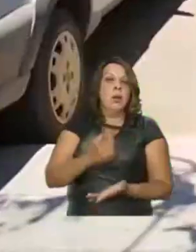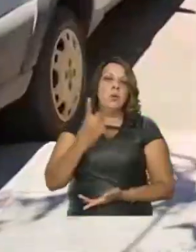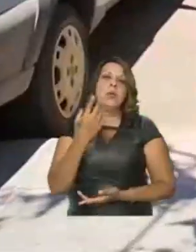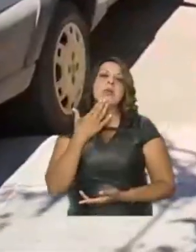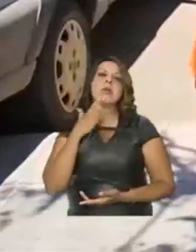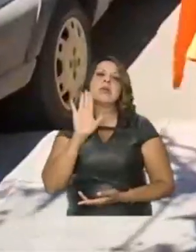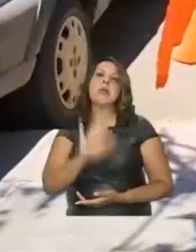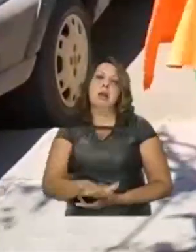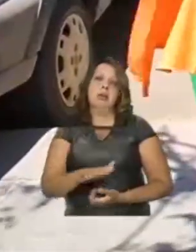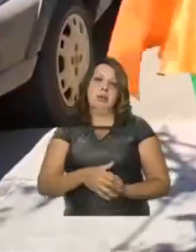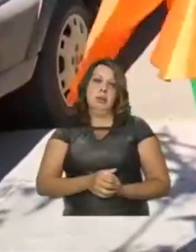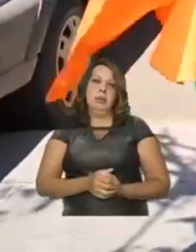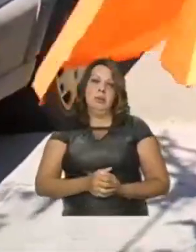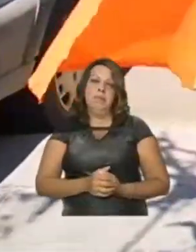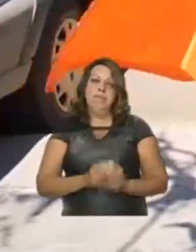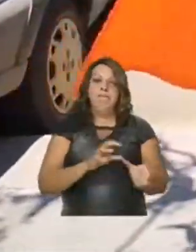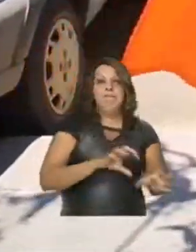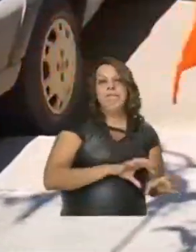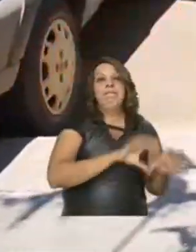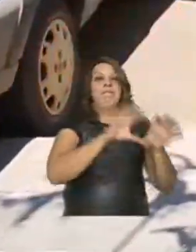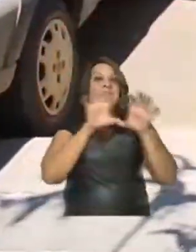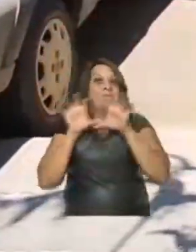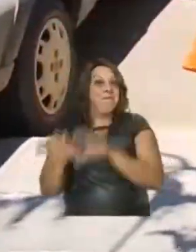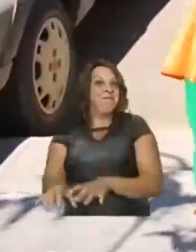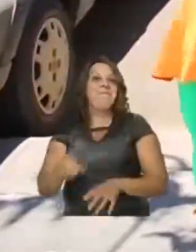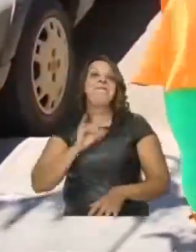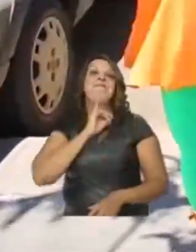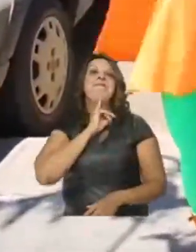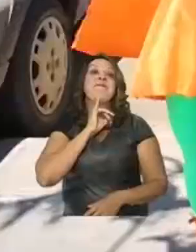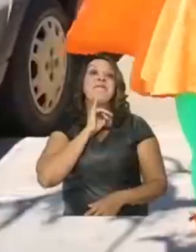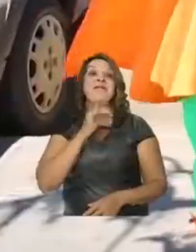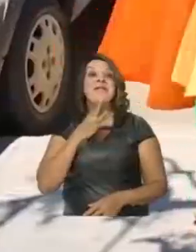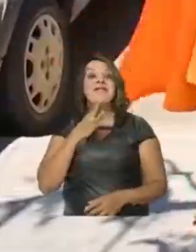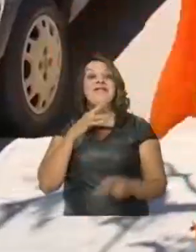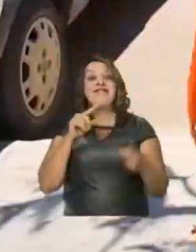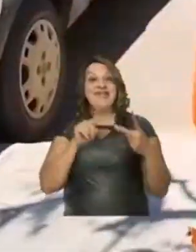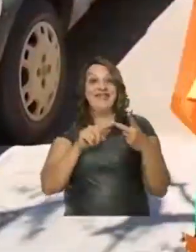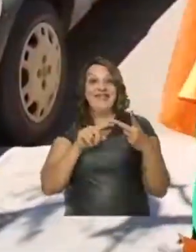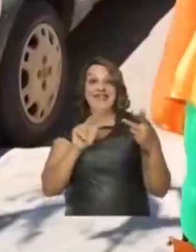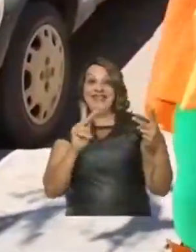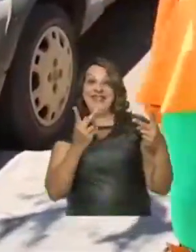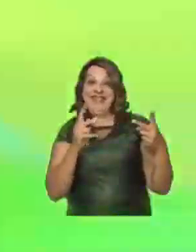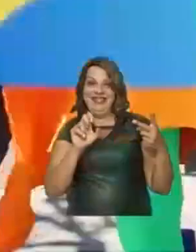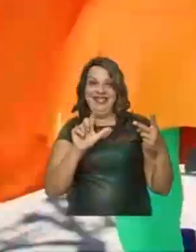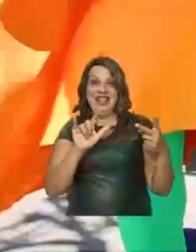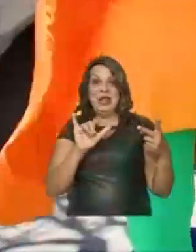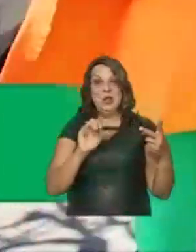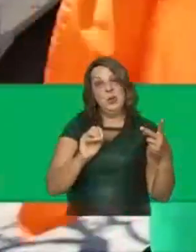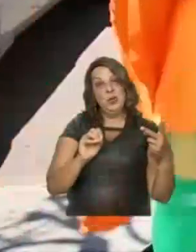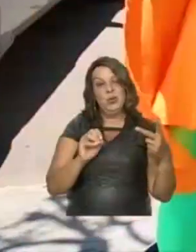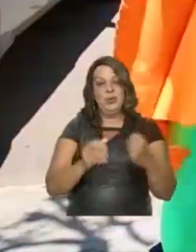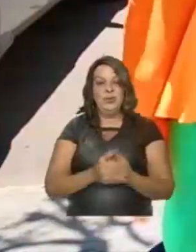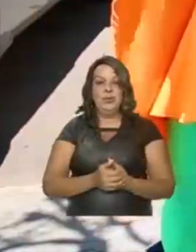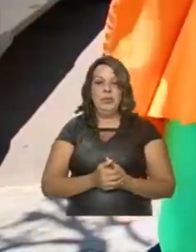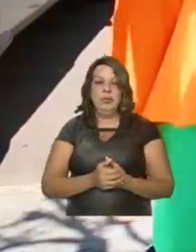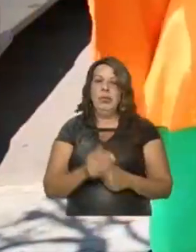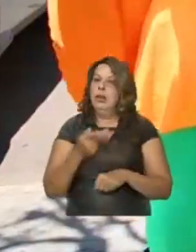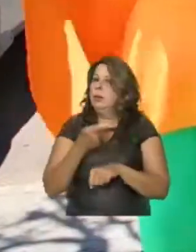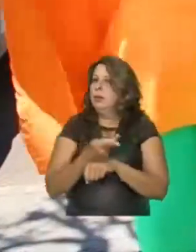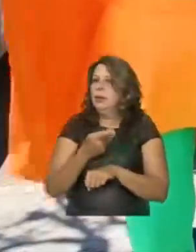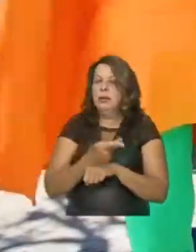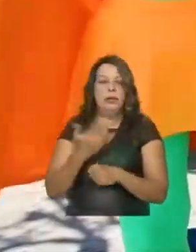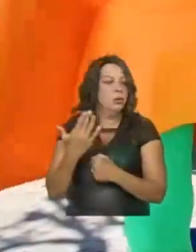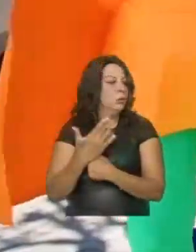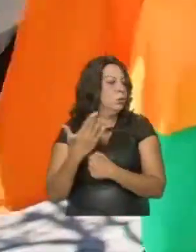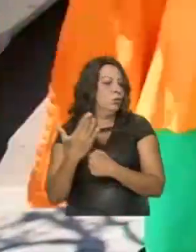7 da manhã à 1 da tarde. Em seguida, fomos até Itabaiana e conhecemos o Hélio Dantas, que também dividiu o segundo prêmio. Esse prêmio vai me